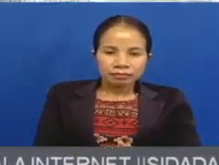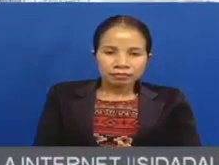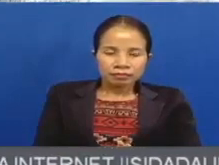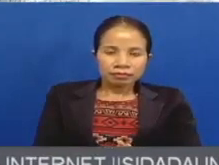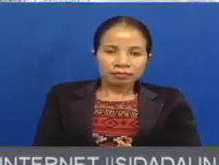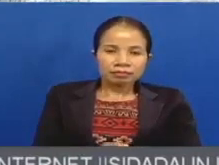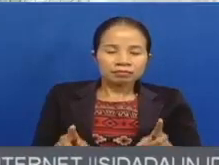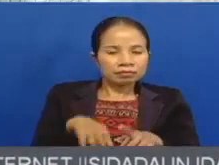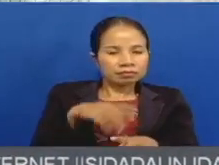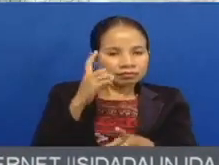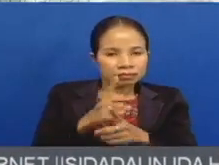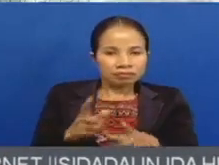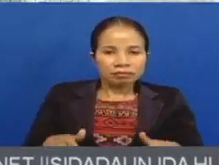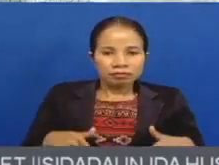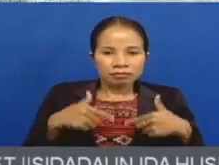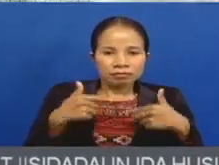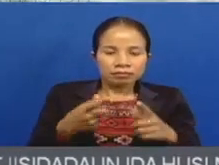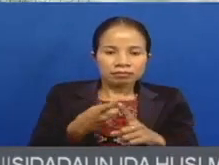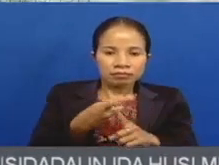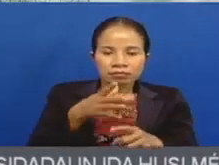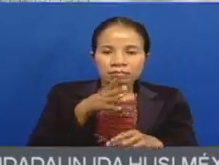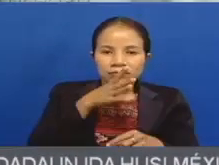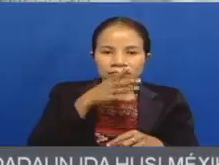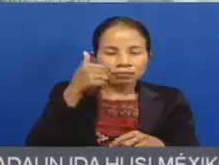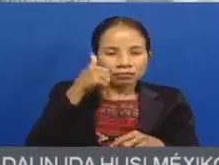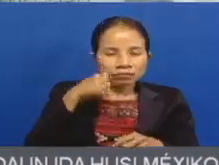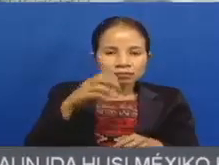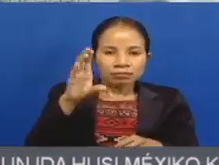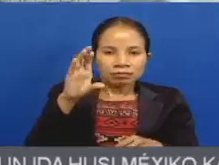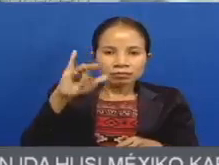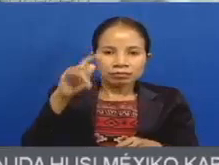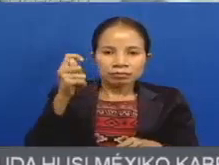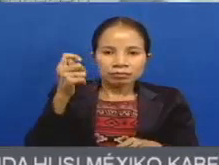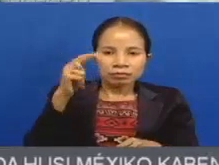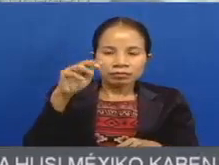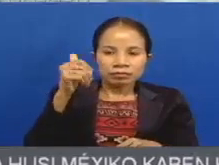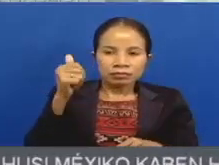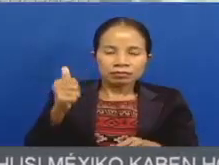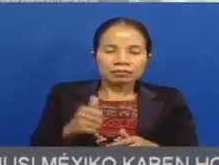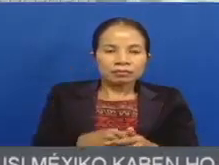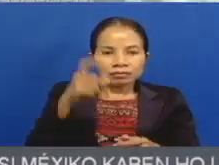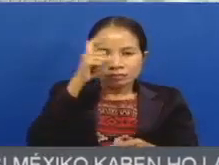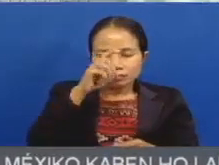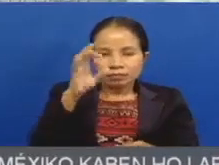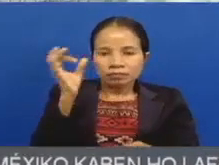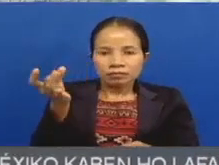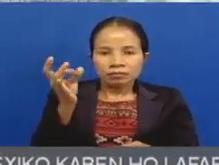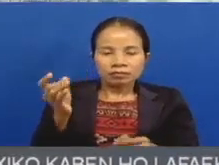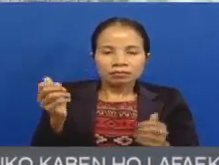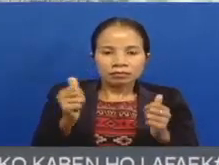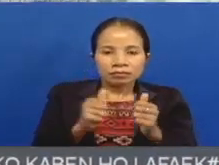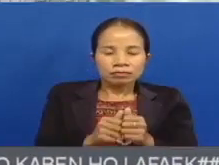Nemak realidade Morris, husi Inang Falu Cristina do Rosário, ho idade Walunulu, nebe ho